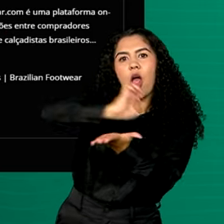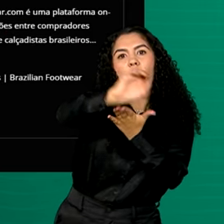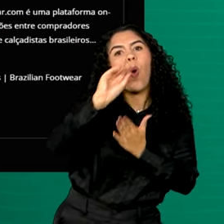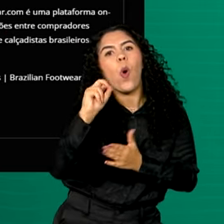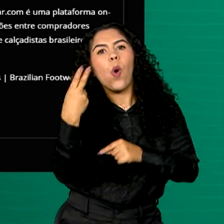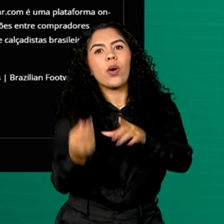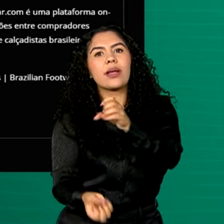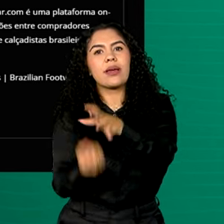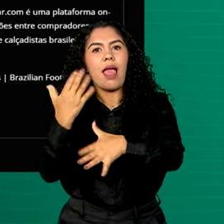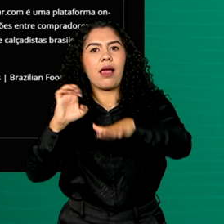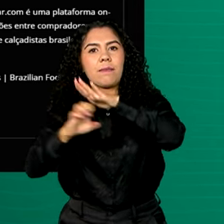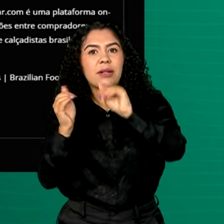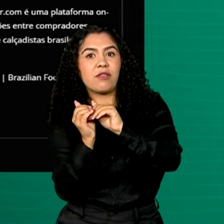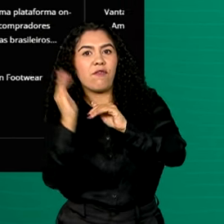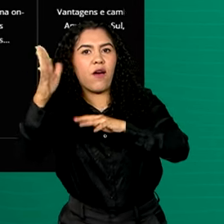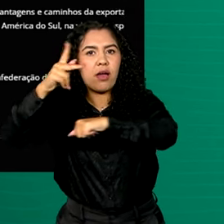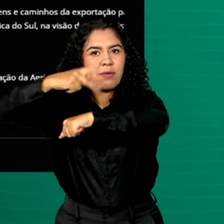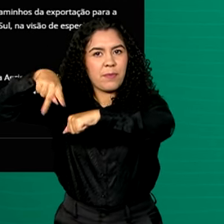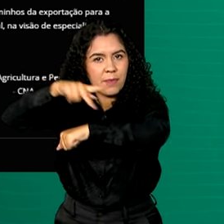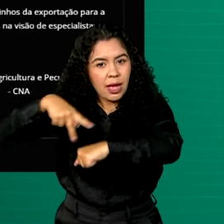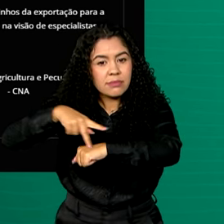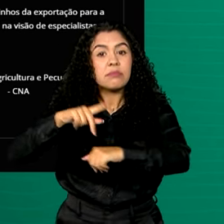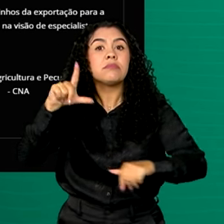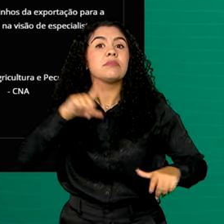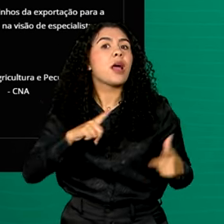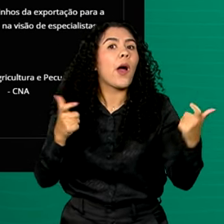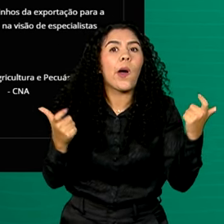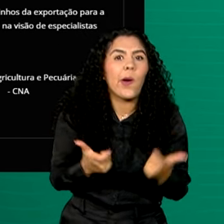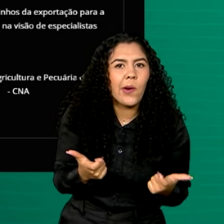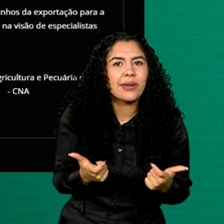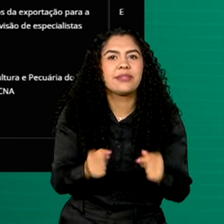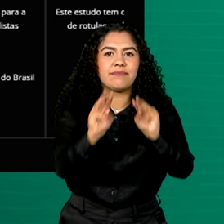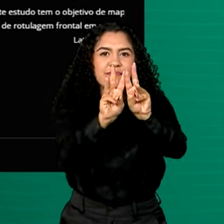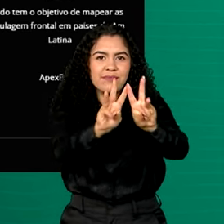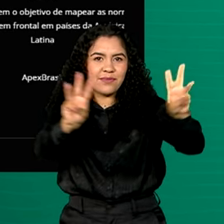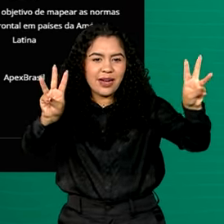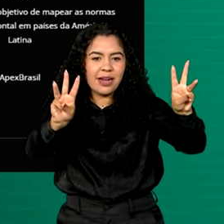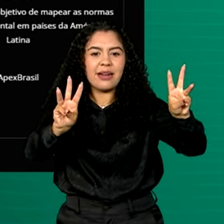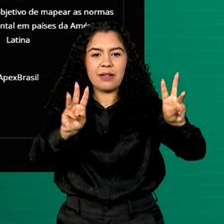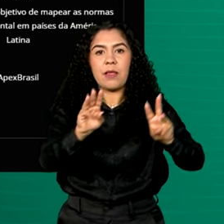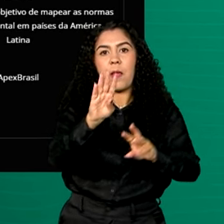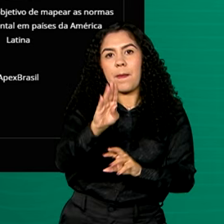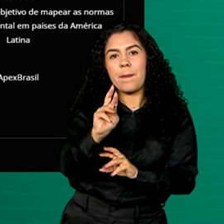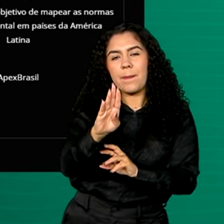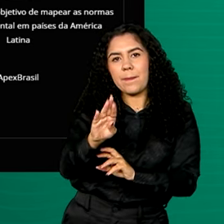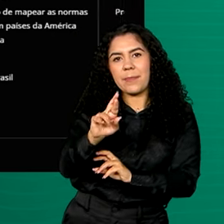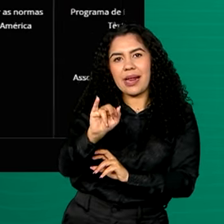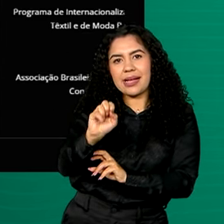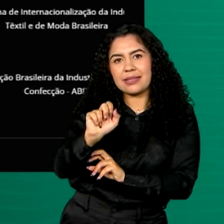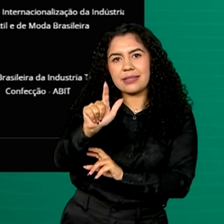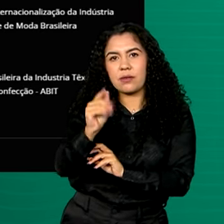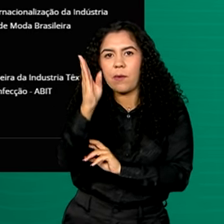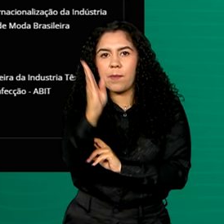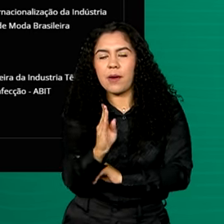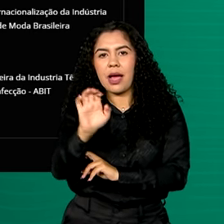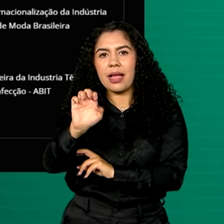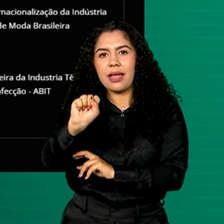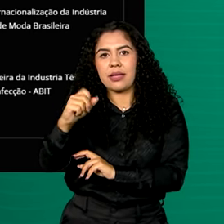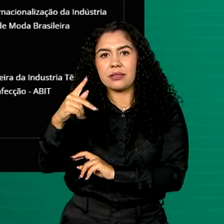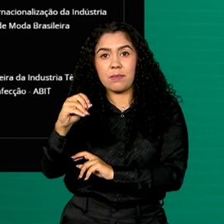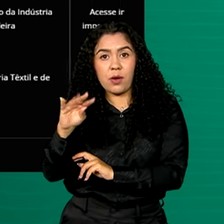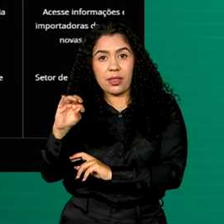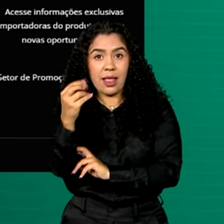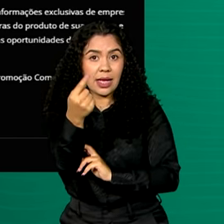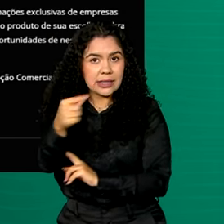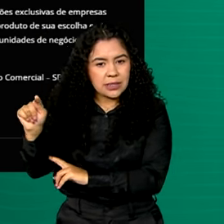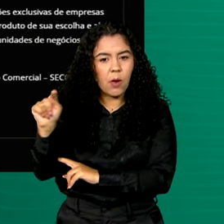exterior a ferramenta está disponível na plataforma Brasil exportação de navegação fácil